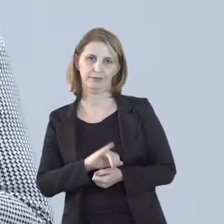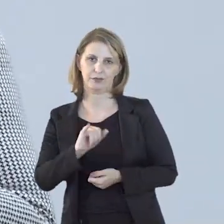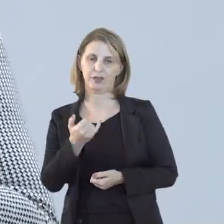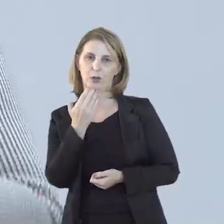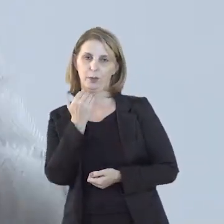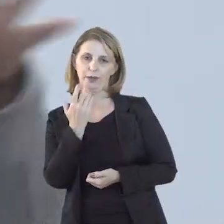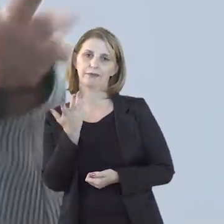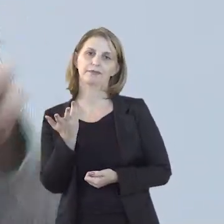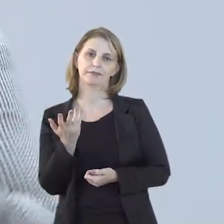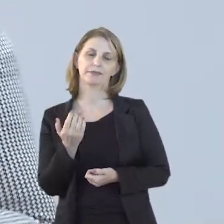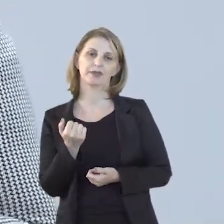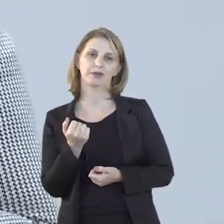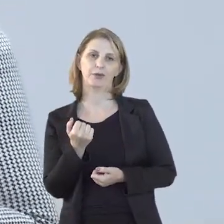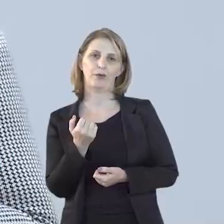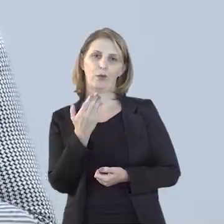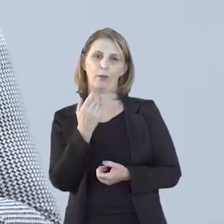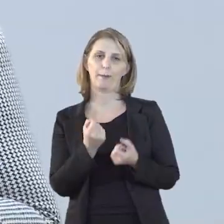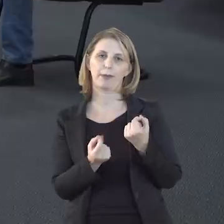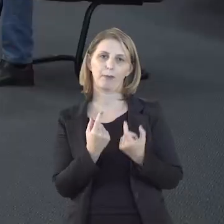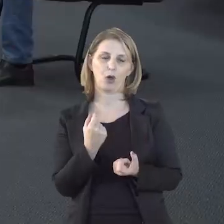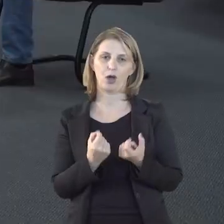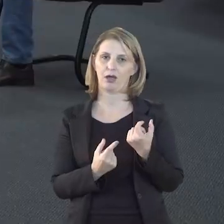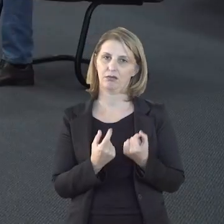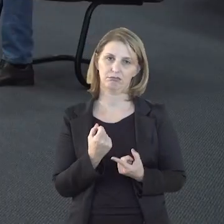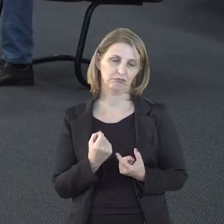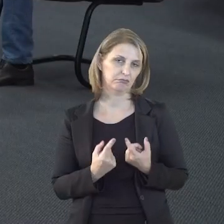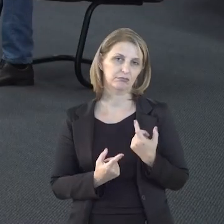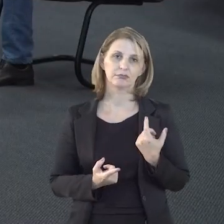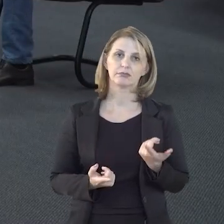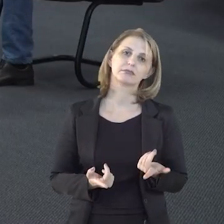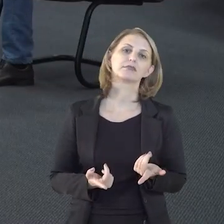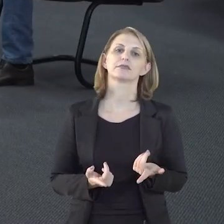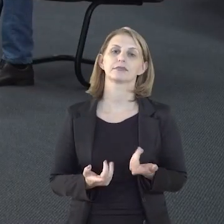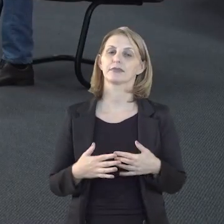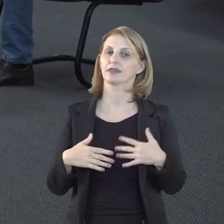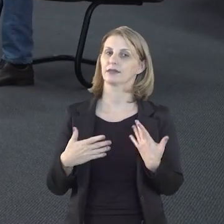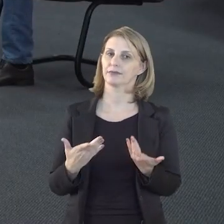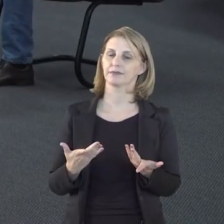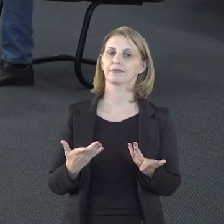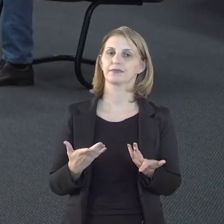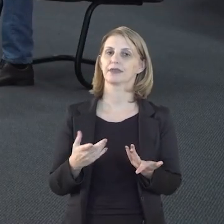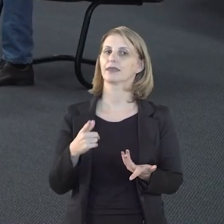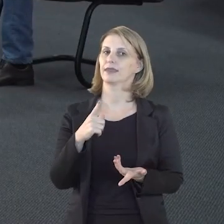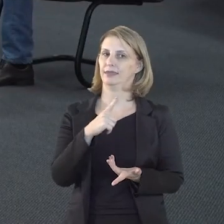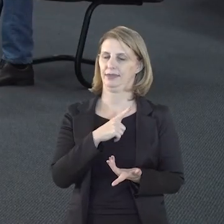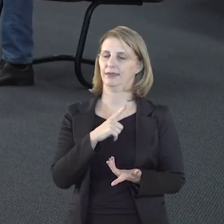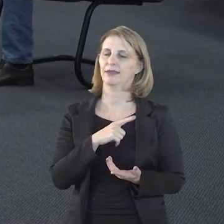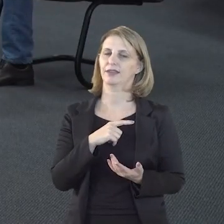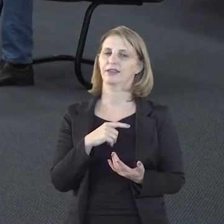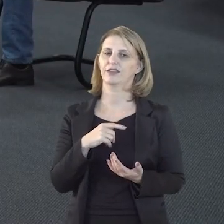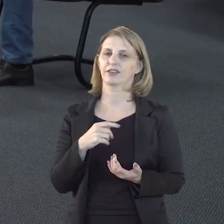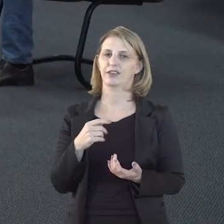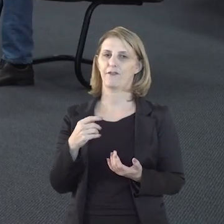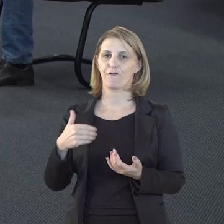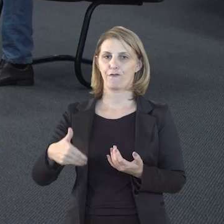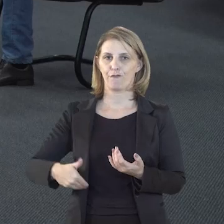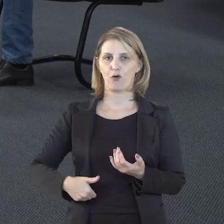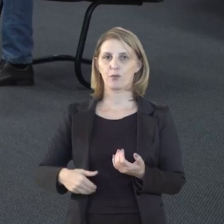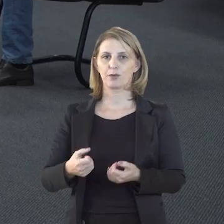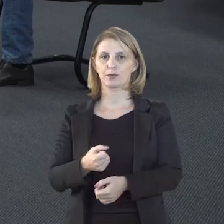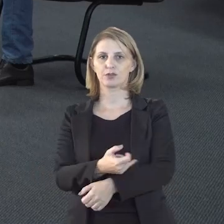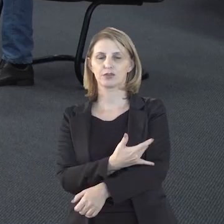lá, fazer um lanchinho aqui, né? Ou eu vou comer uma pipoquinha, ou eu vou, né? Então,